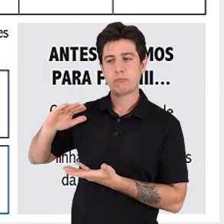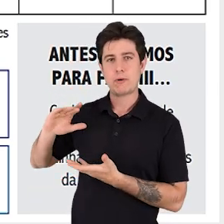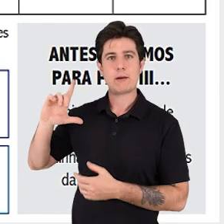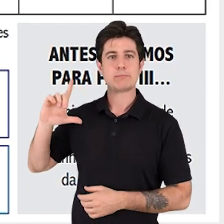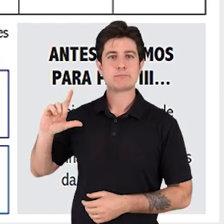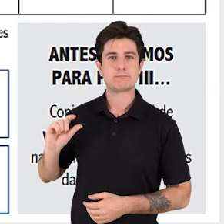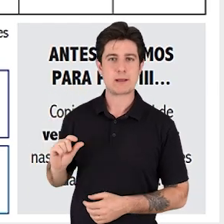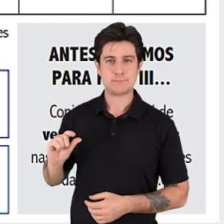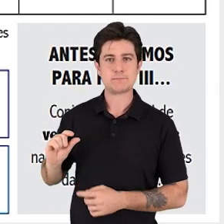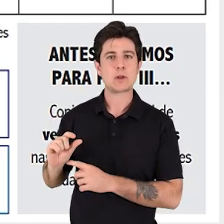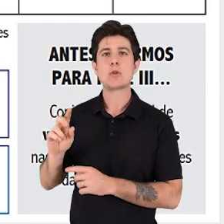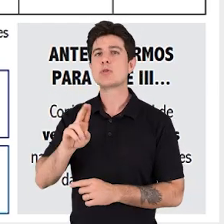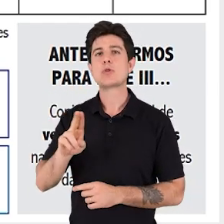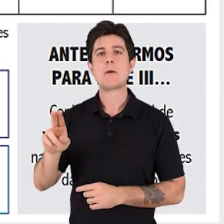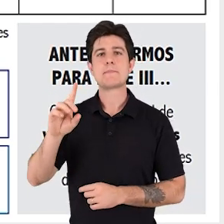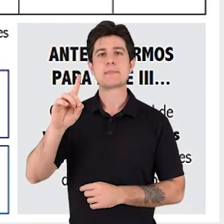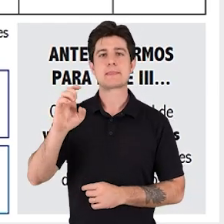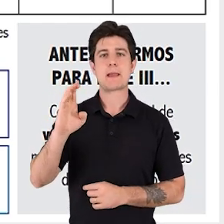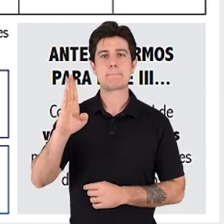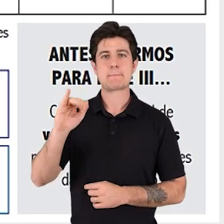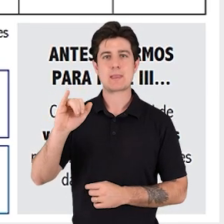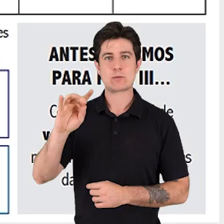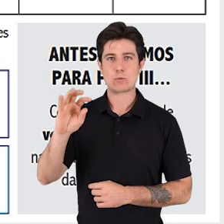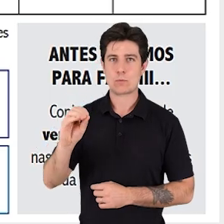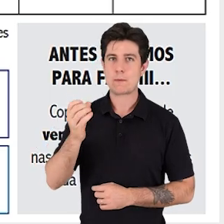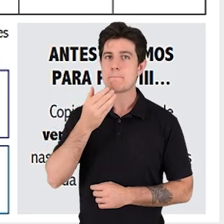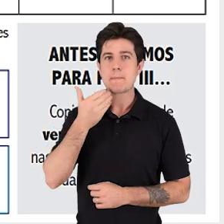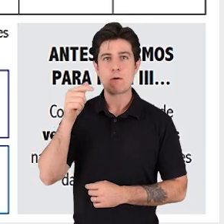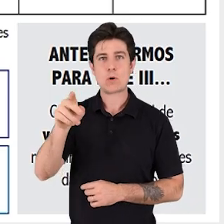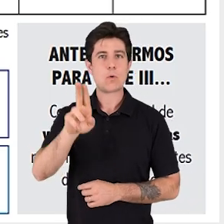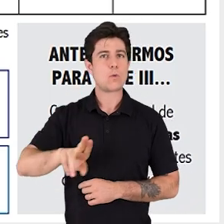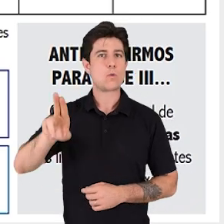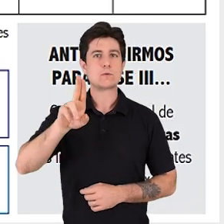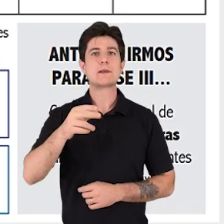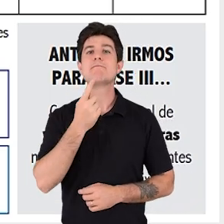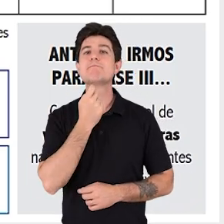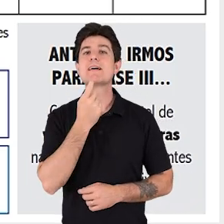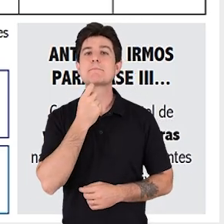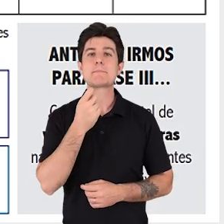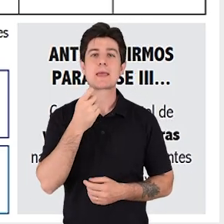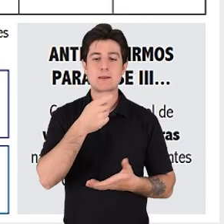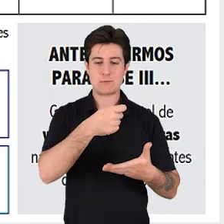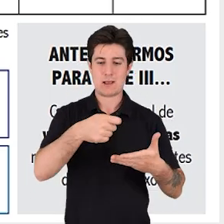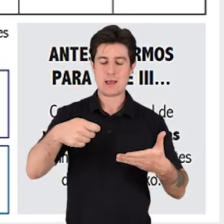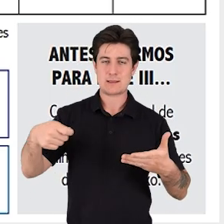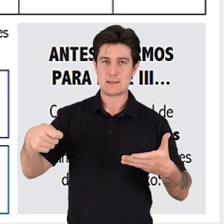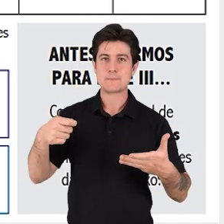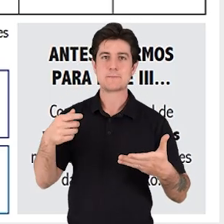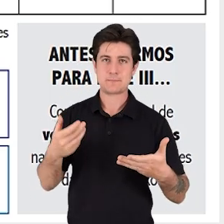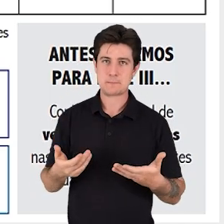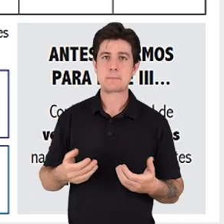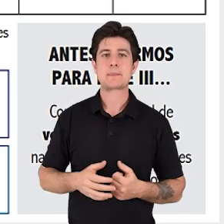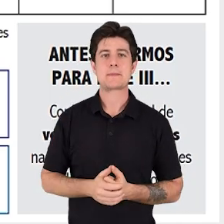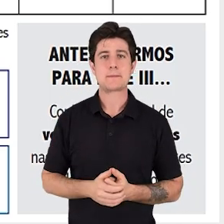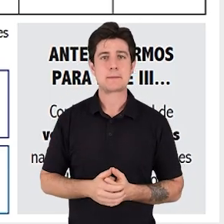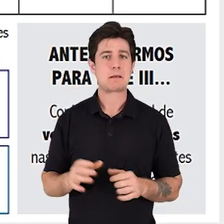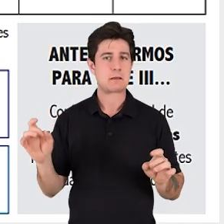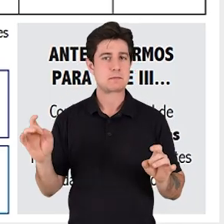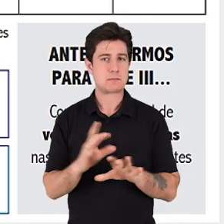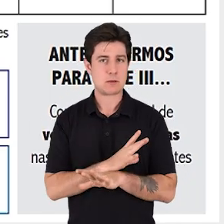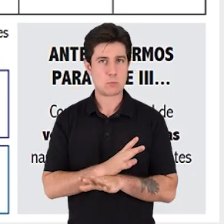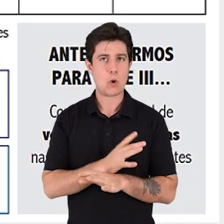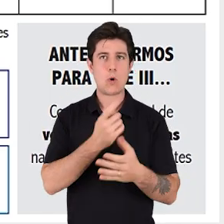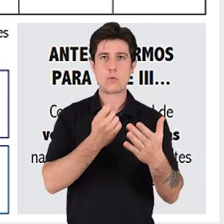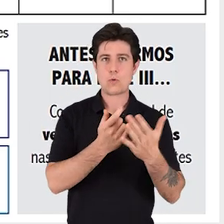débito. Assim fica nossa sugestão para que essas movimentações sejam anotadas utilizando caneta na cor vermelha. Esse procedimento será repetido